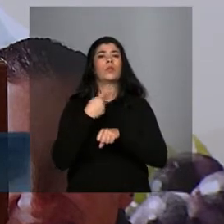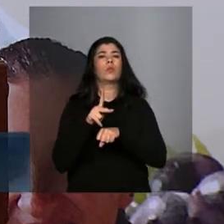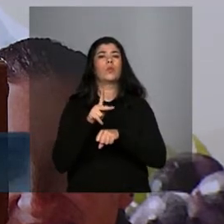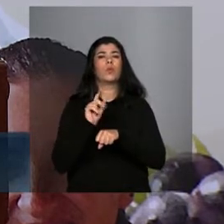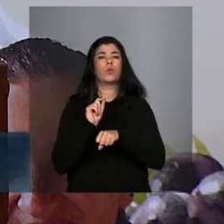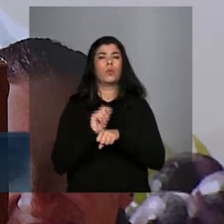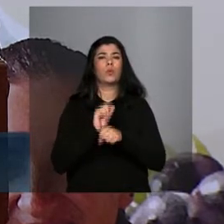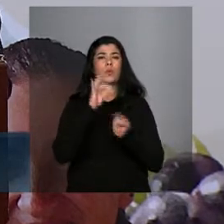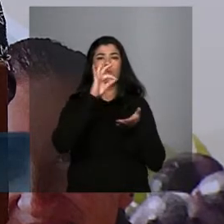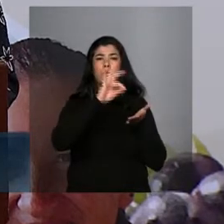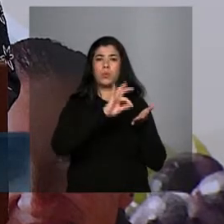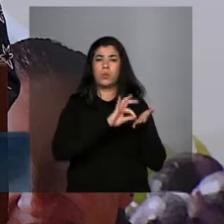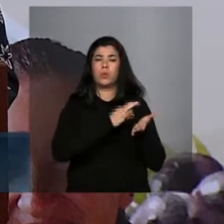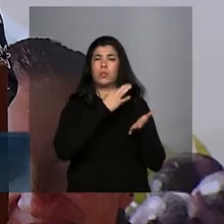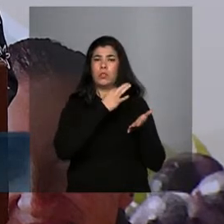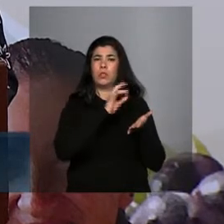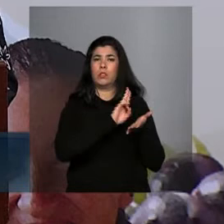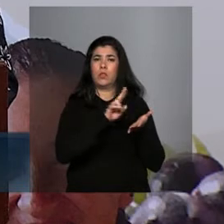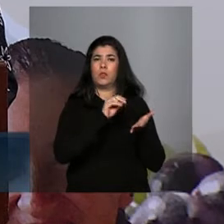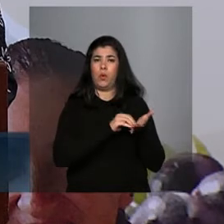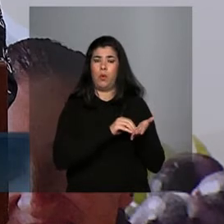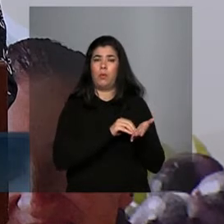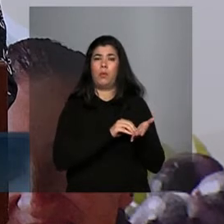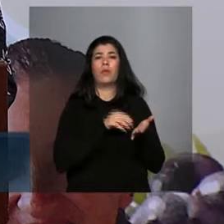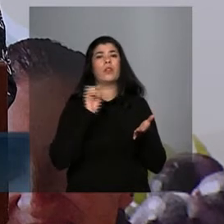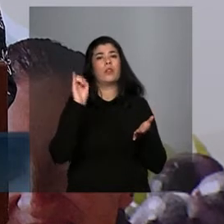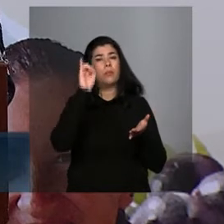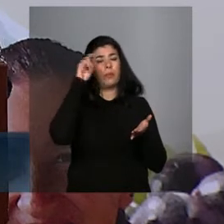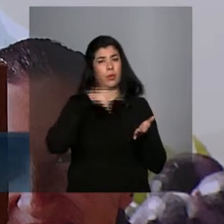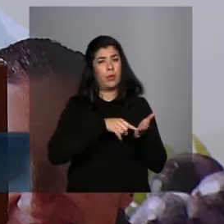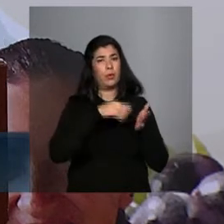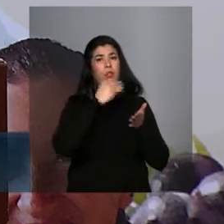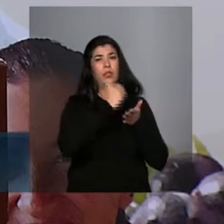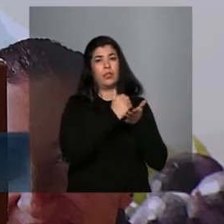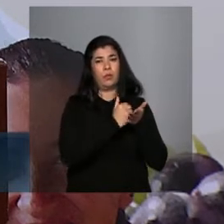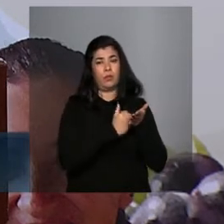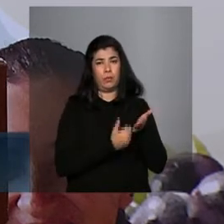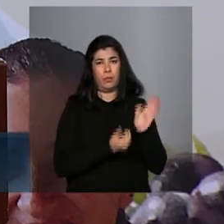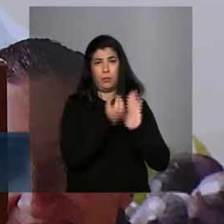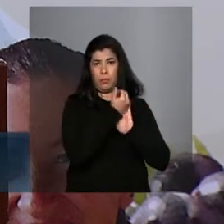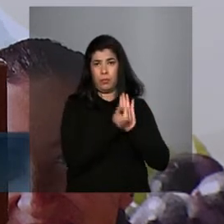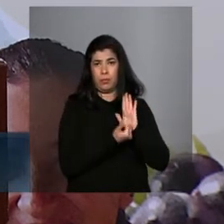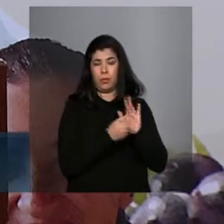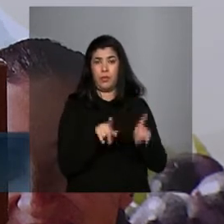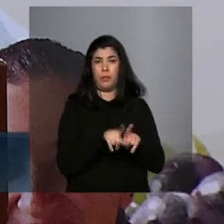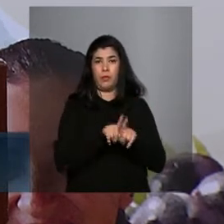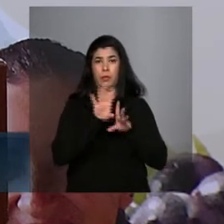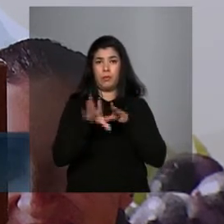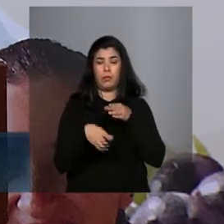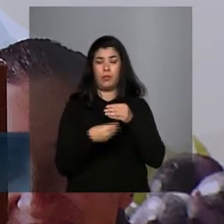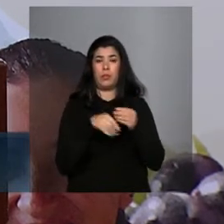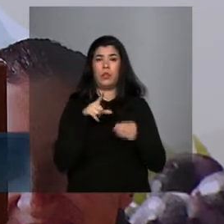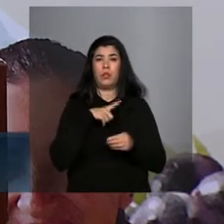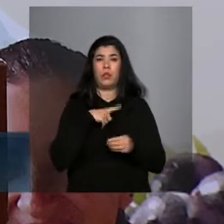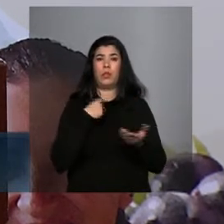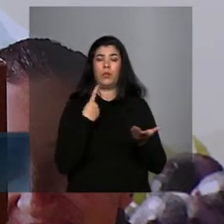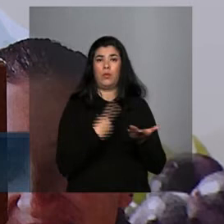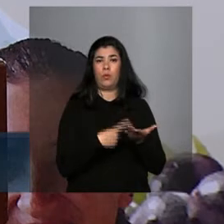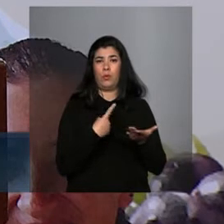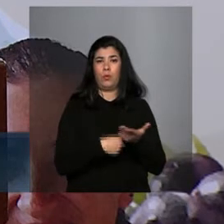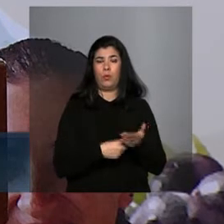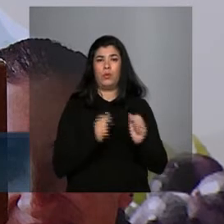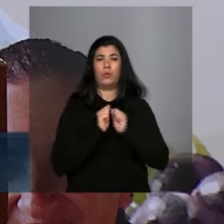ao seu registro. Daí a importância desse programa. Também reitero meus compromissos com